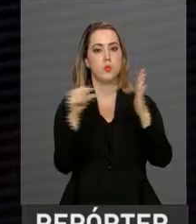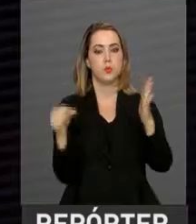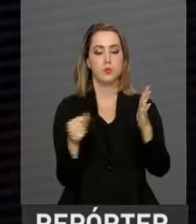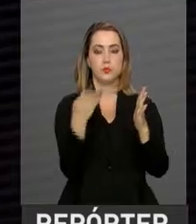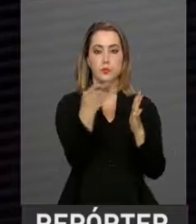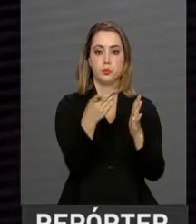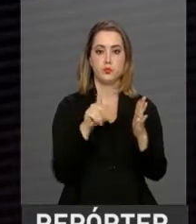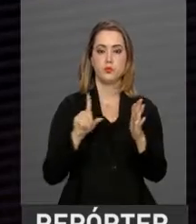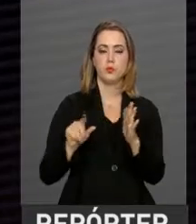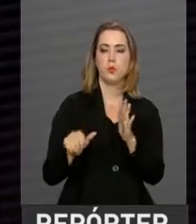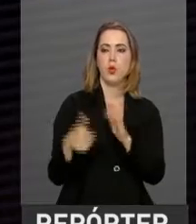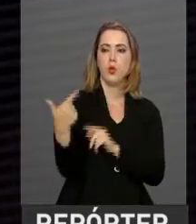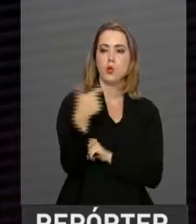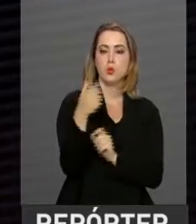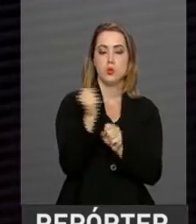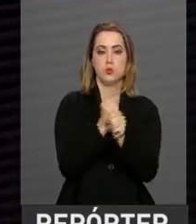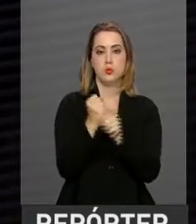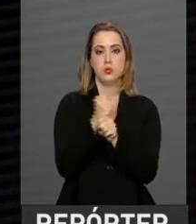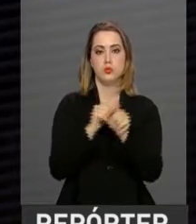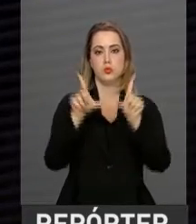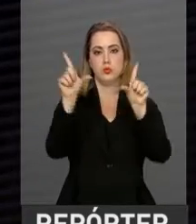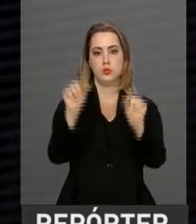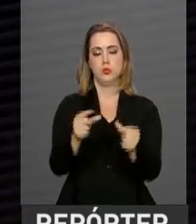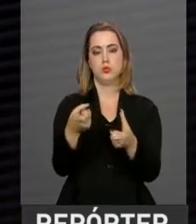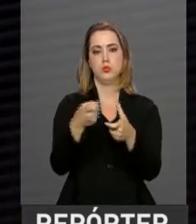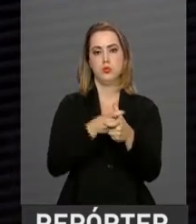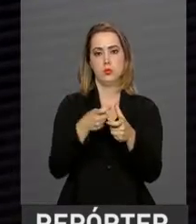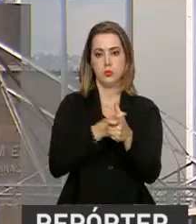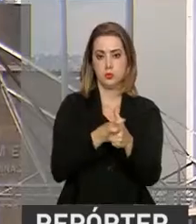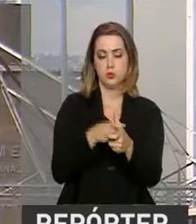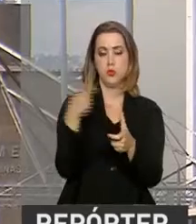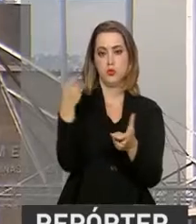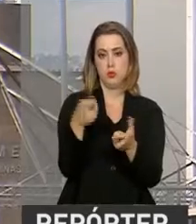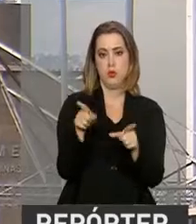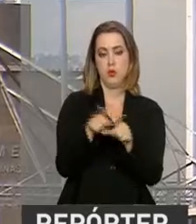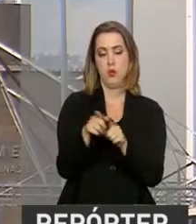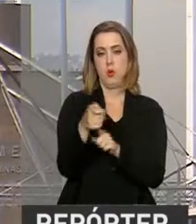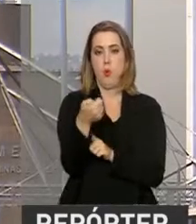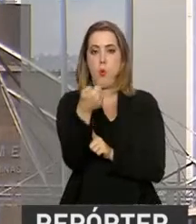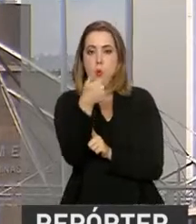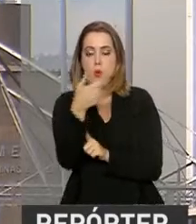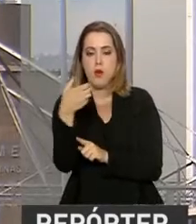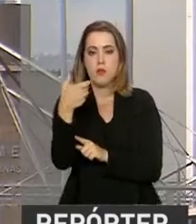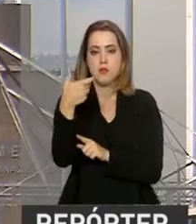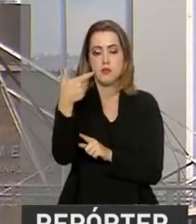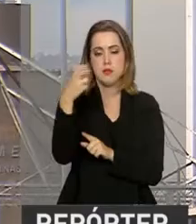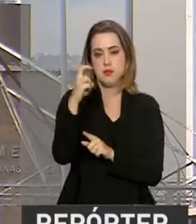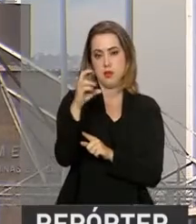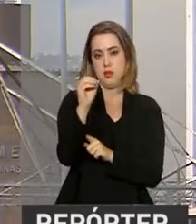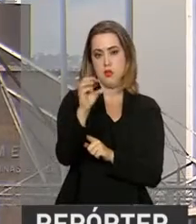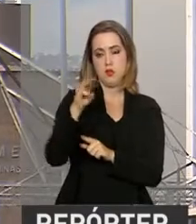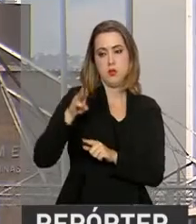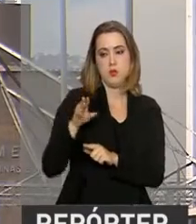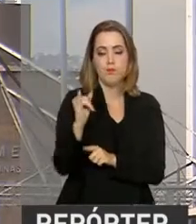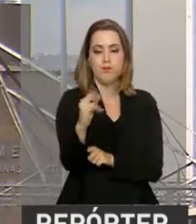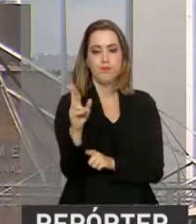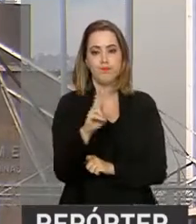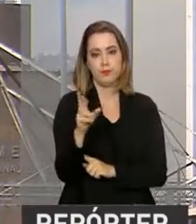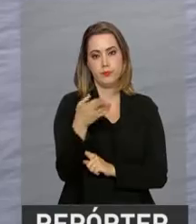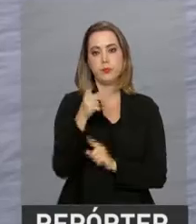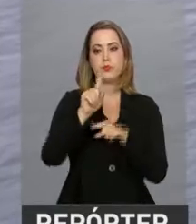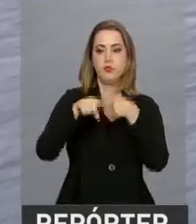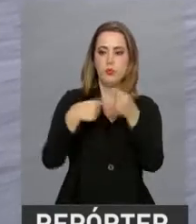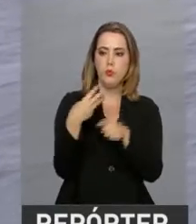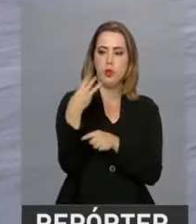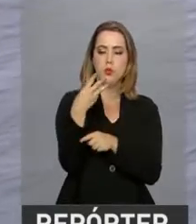Planalto. Nos primeiros 2 anos, a meta é reduzir a dívida no mercado, estimada em quase 500 bilhões de reais, e nos 3 anos